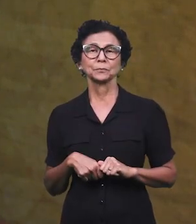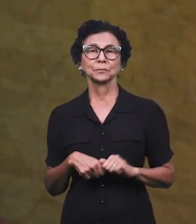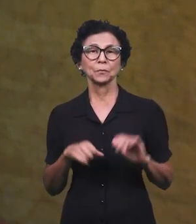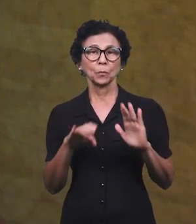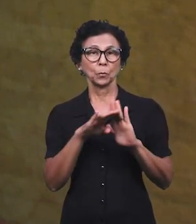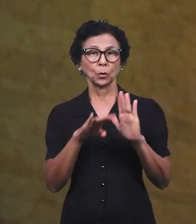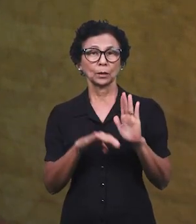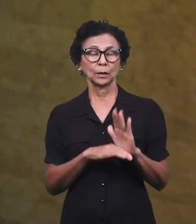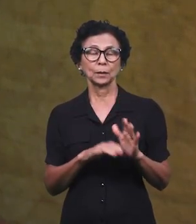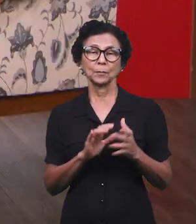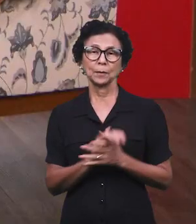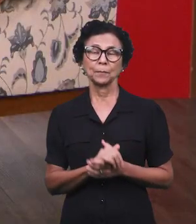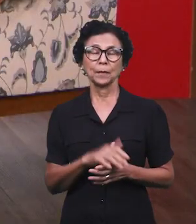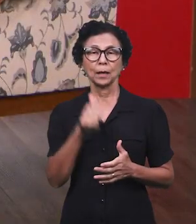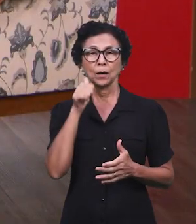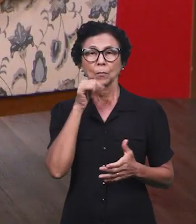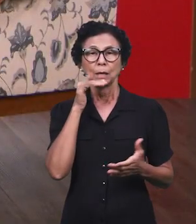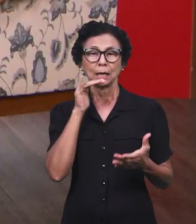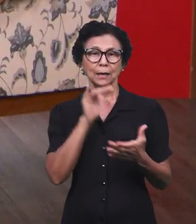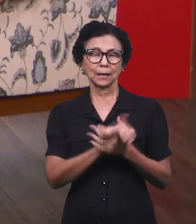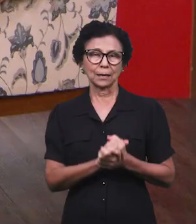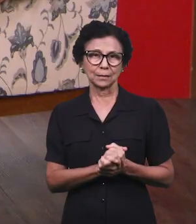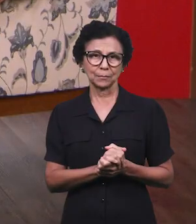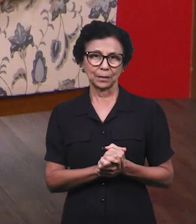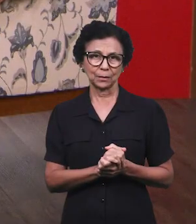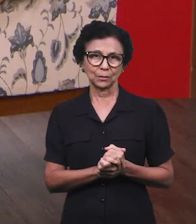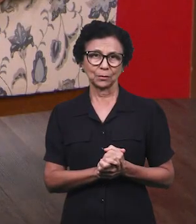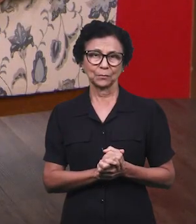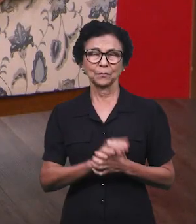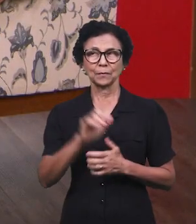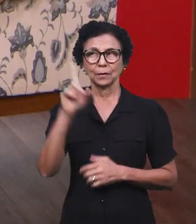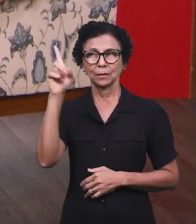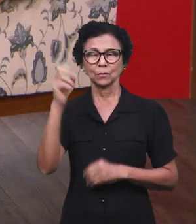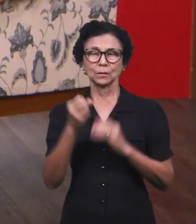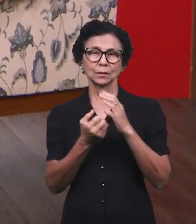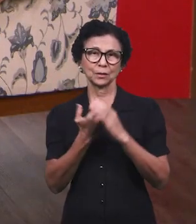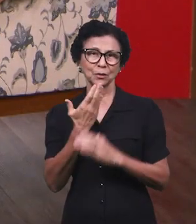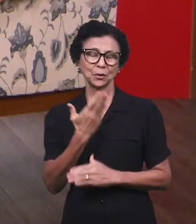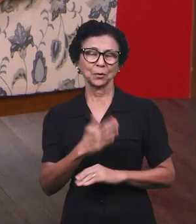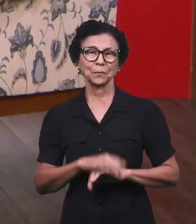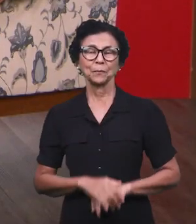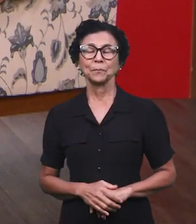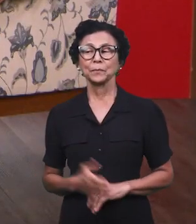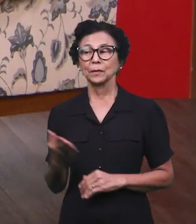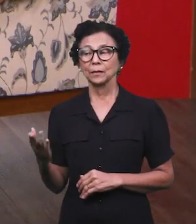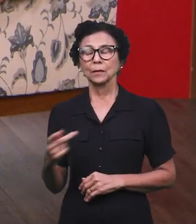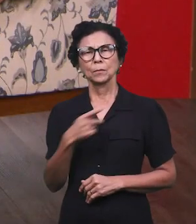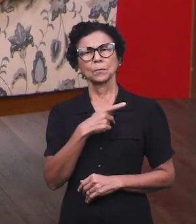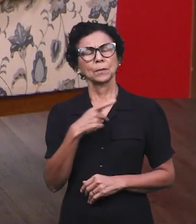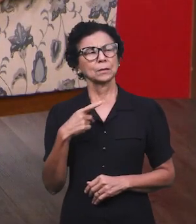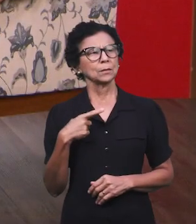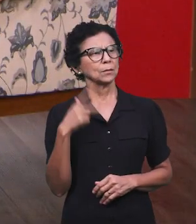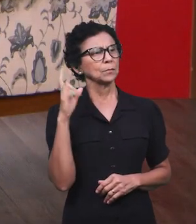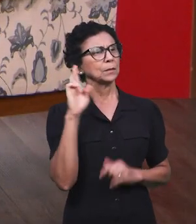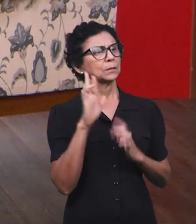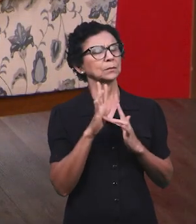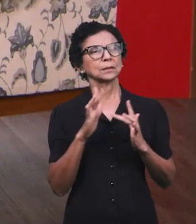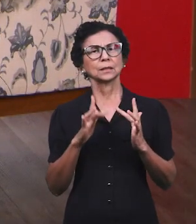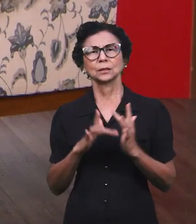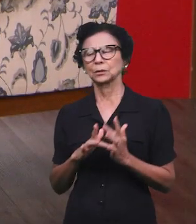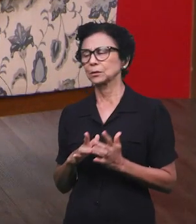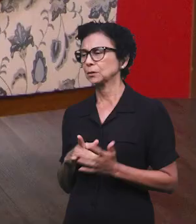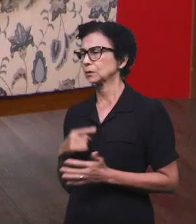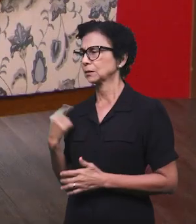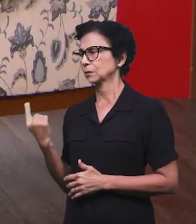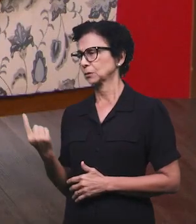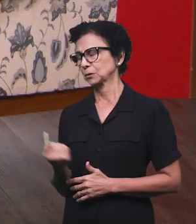casamento instituído por Deus. Estamos aqui com o nosso companheiro de programa, pastor Diniz Preste, a paz do Senhor. Pai do Senhor a